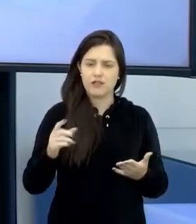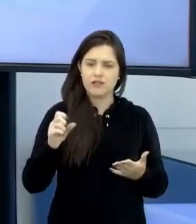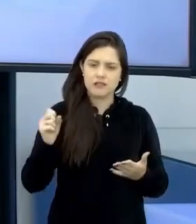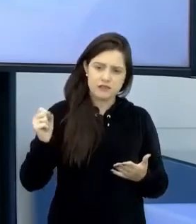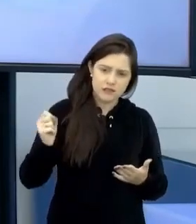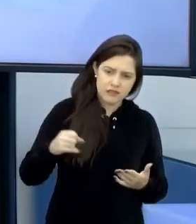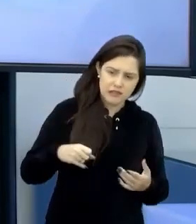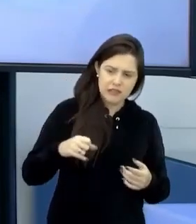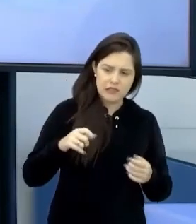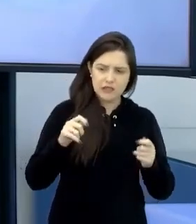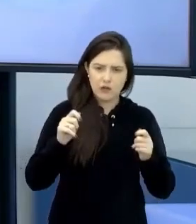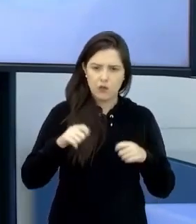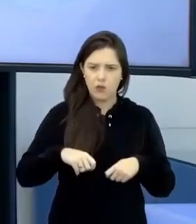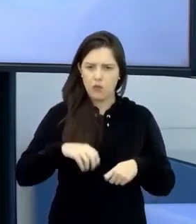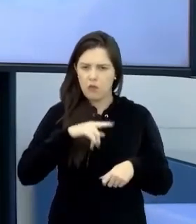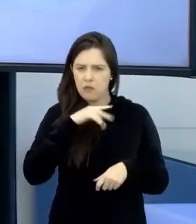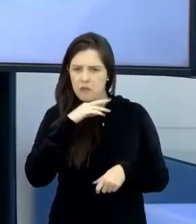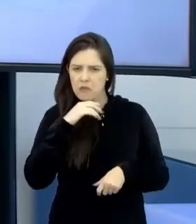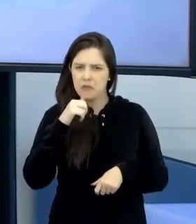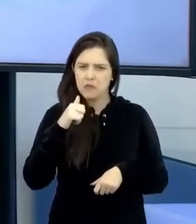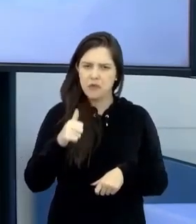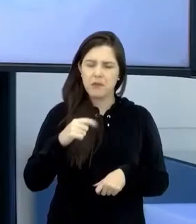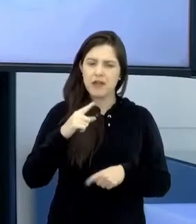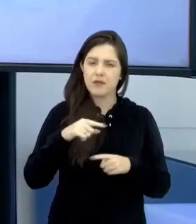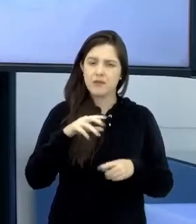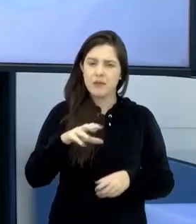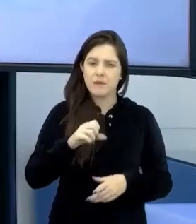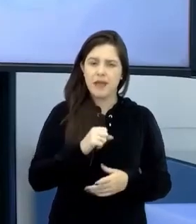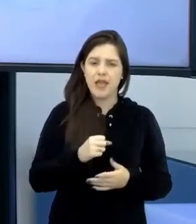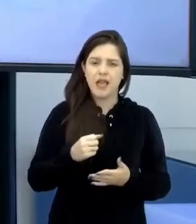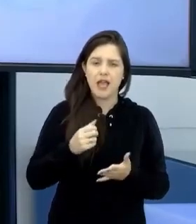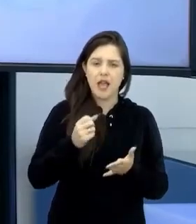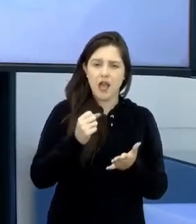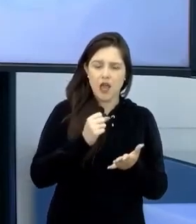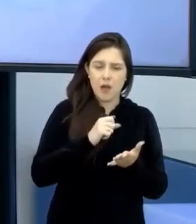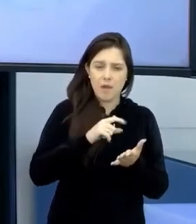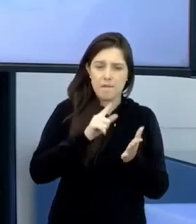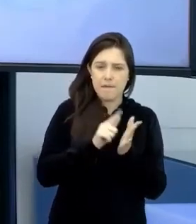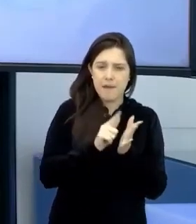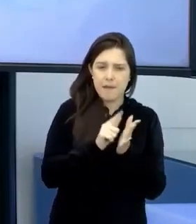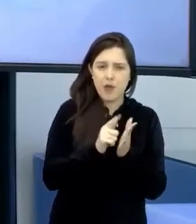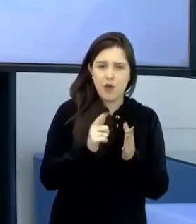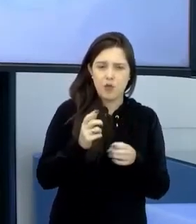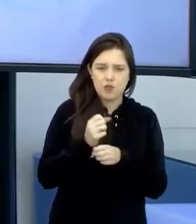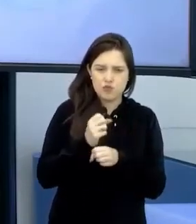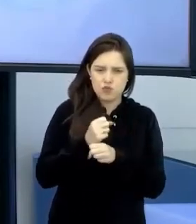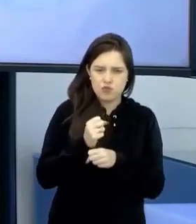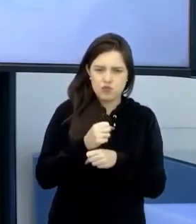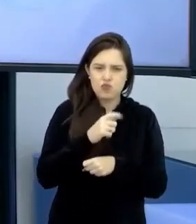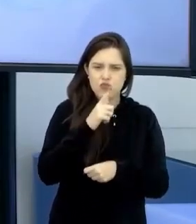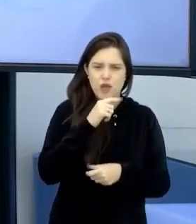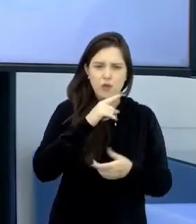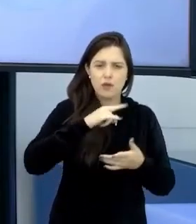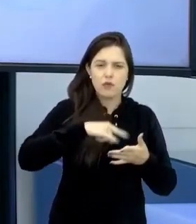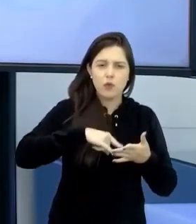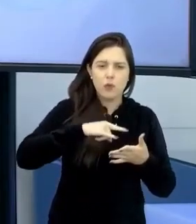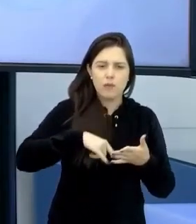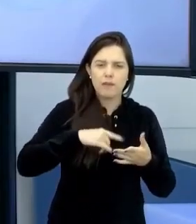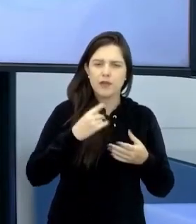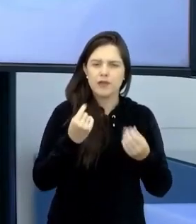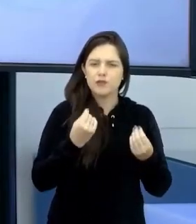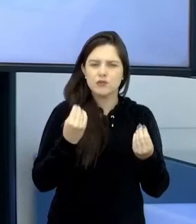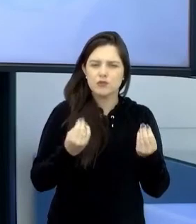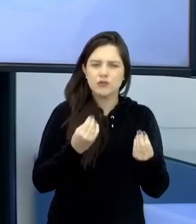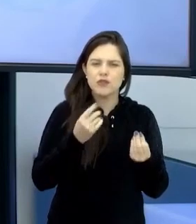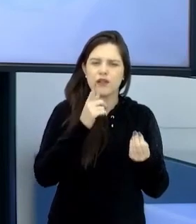não um tratamento. Quando você pega a sua conta de água lá, existe, né, um resultado analítico que foi feito a respeito daquela